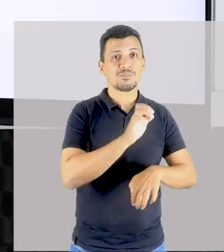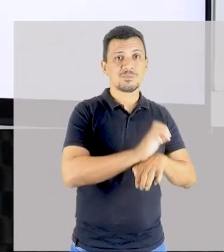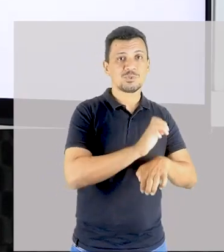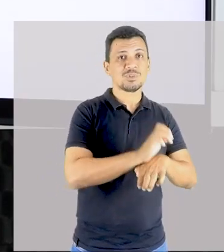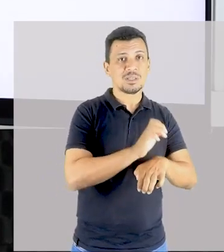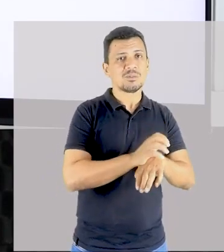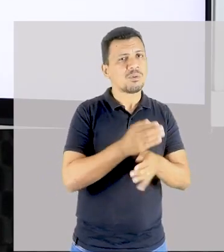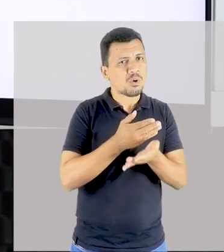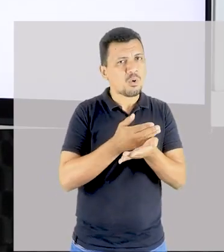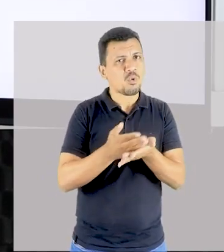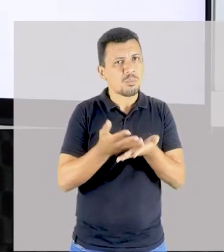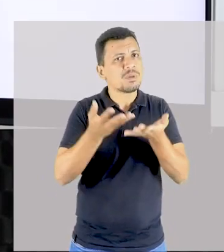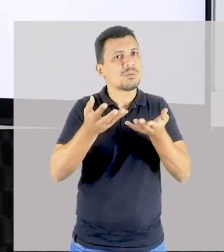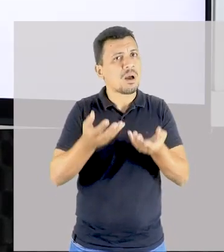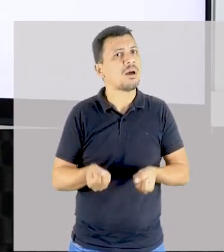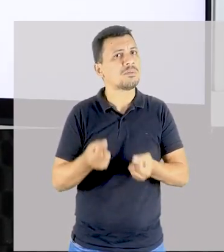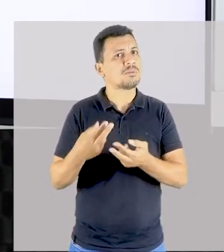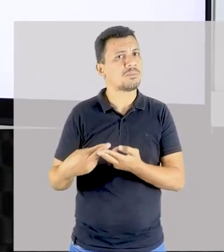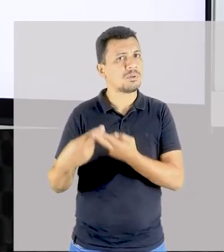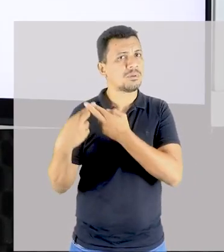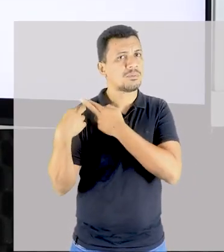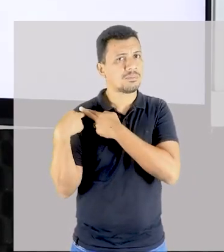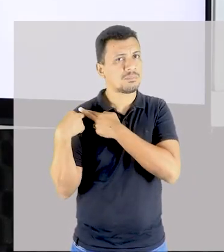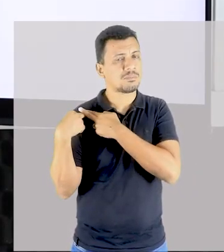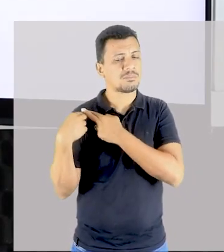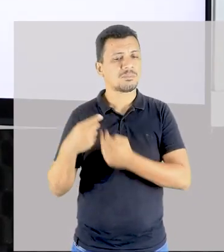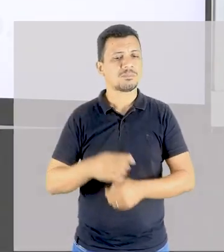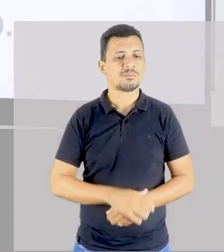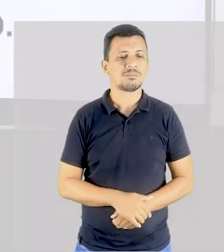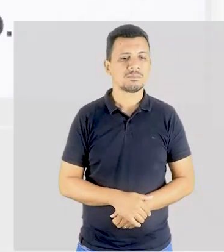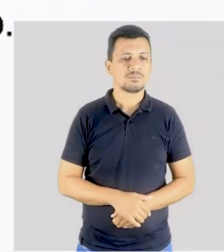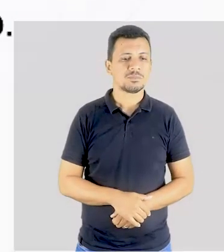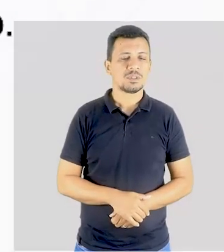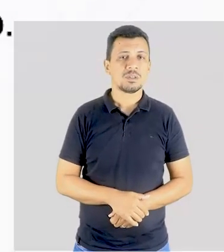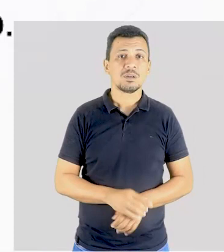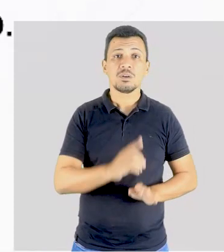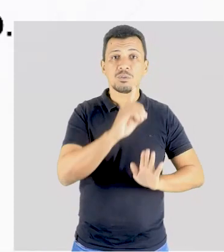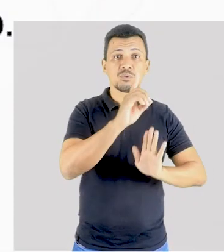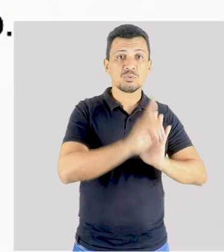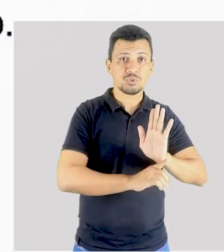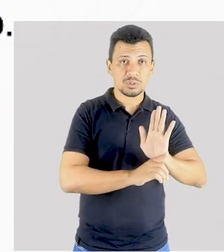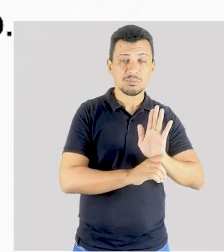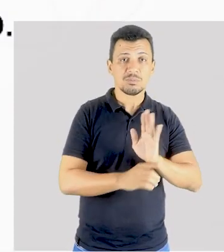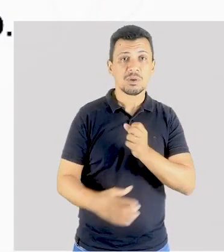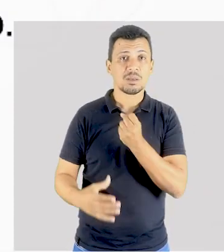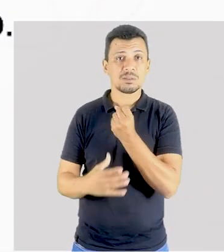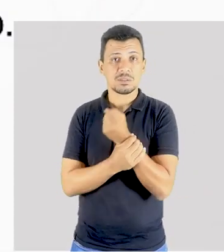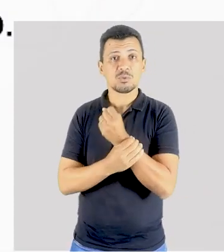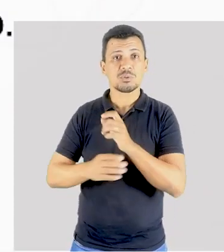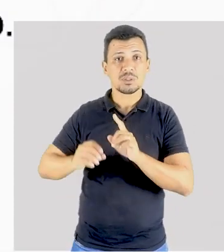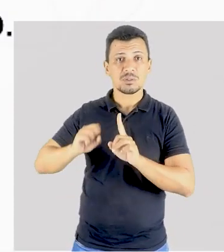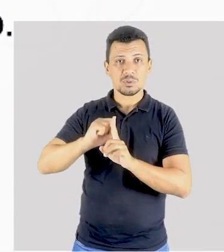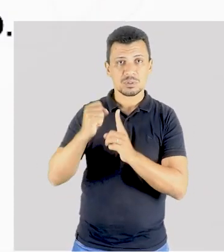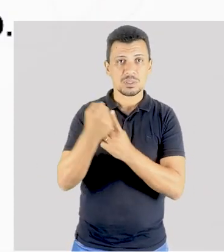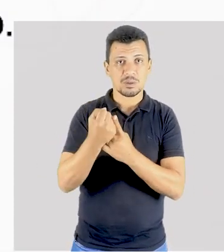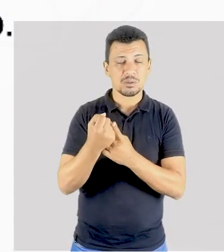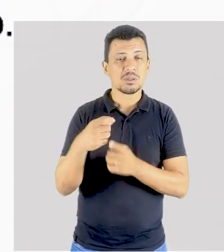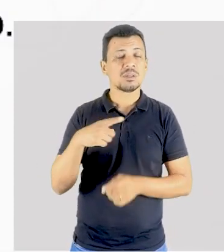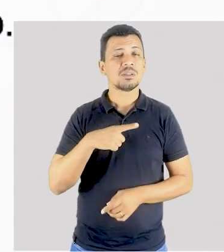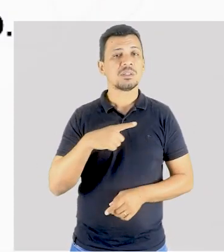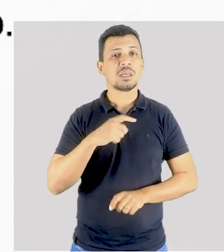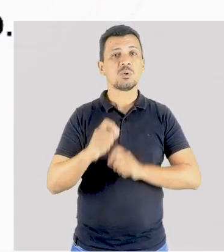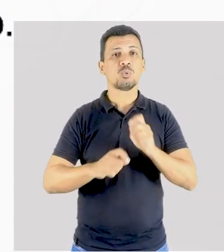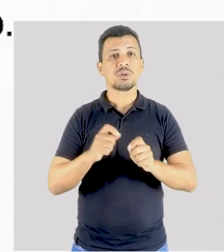assumindo também essa responsabilidade dentro do direito à Seguridade Social podemos ter a